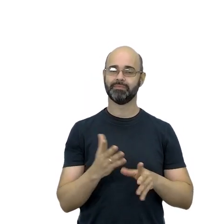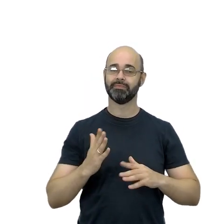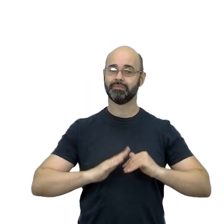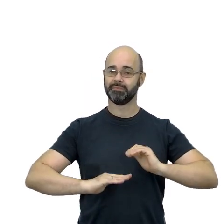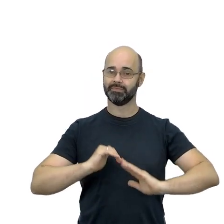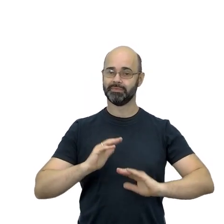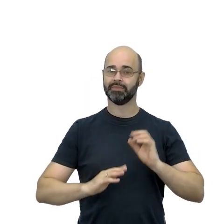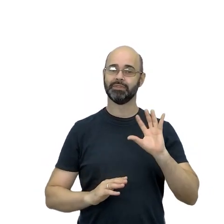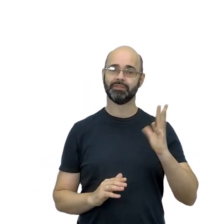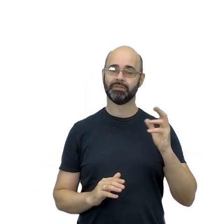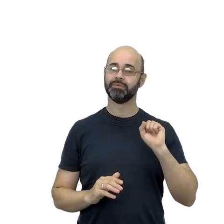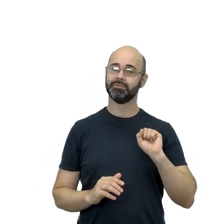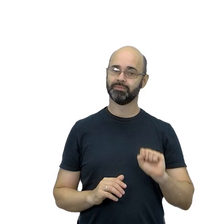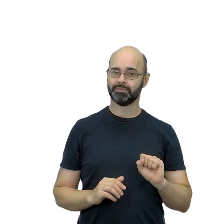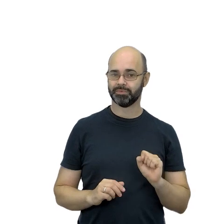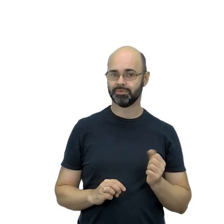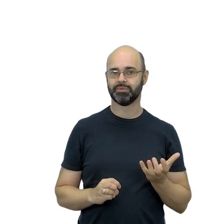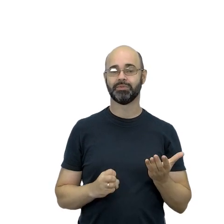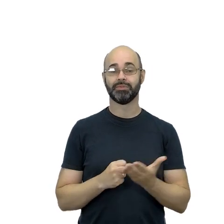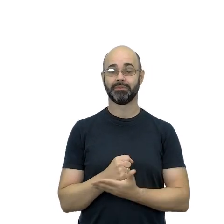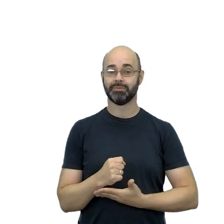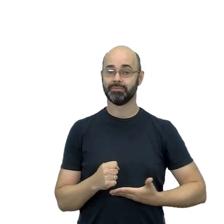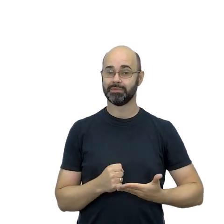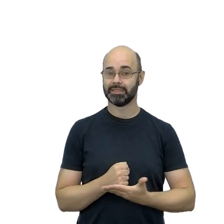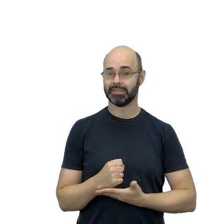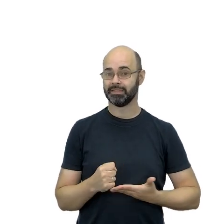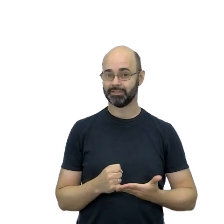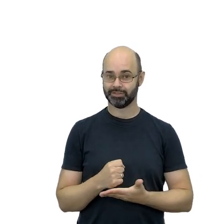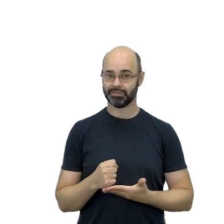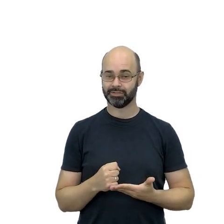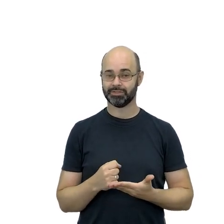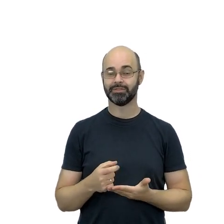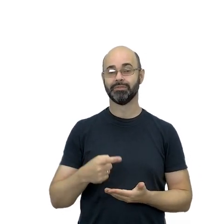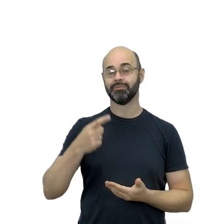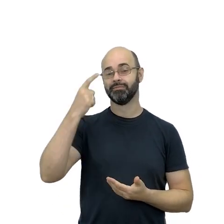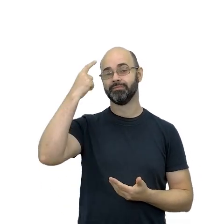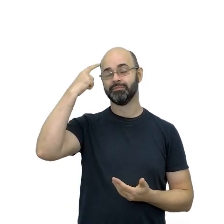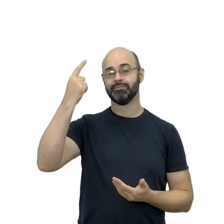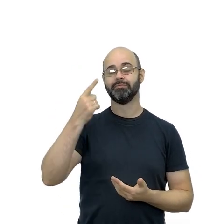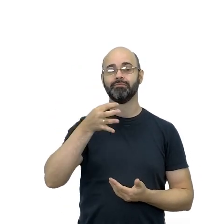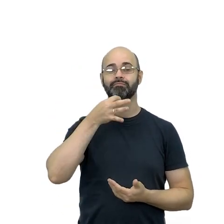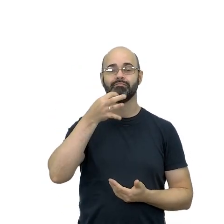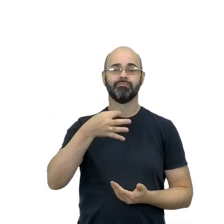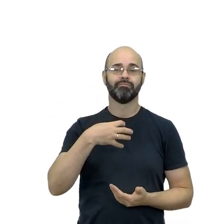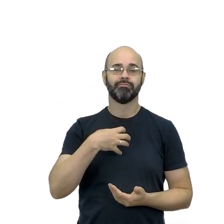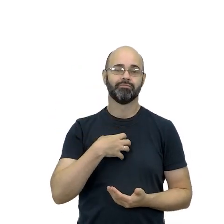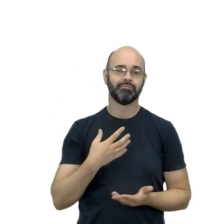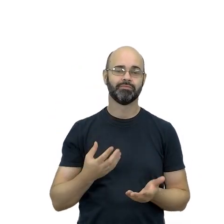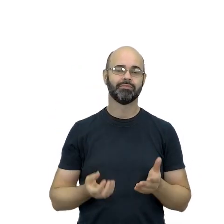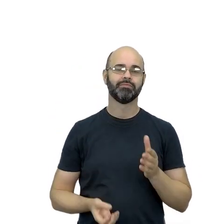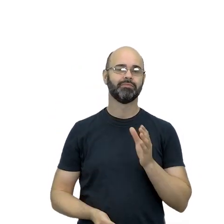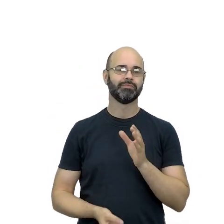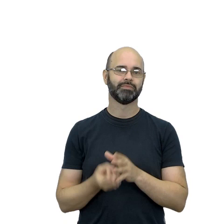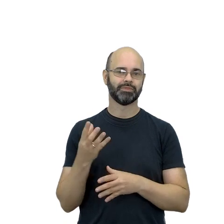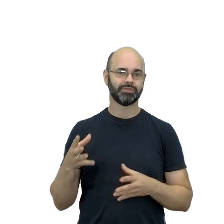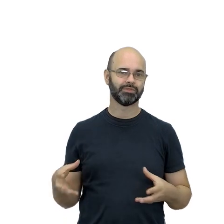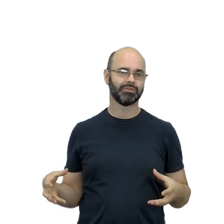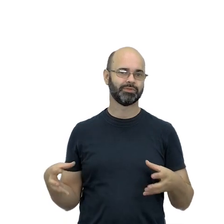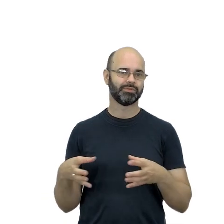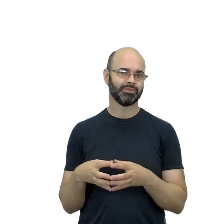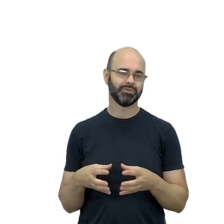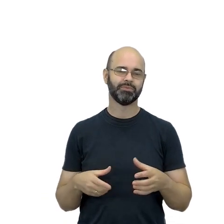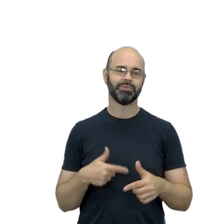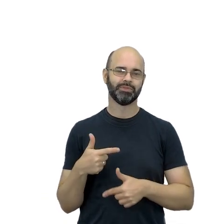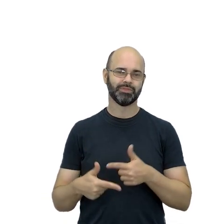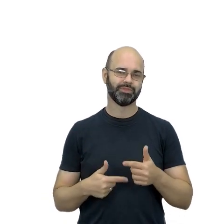prática por meio, então a base é a intencionalidade dessa construção coletiva e